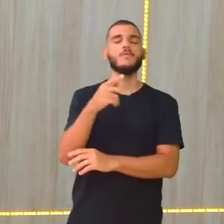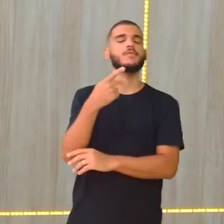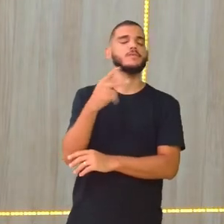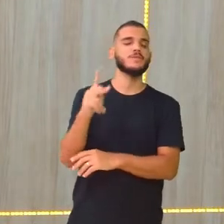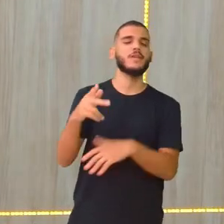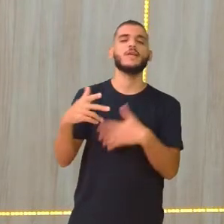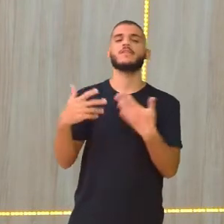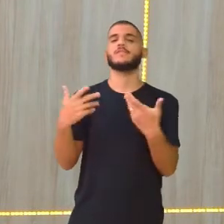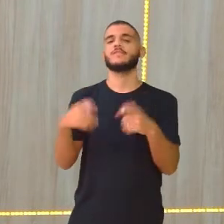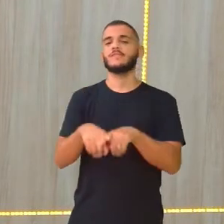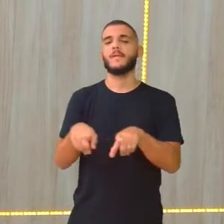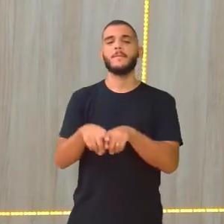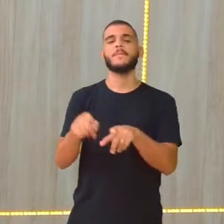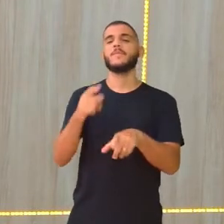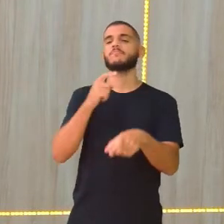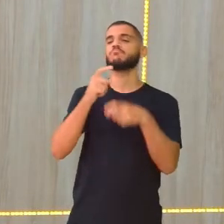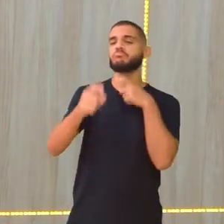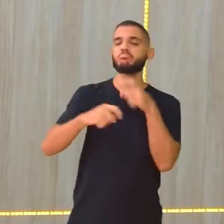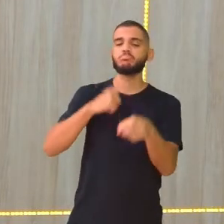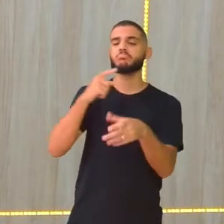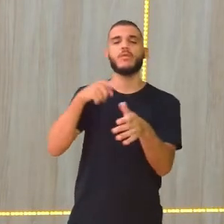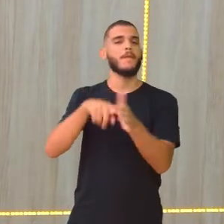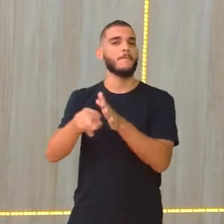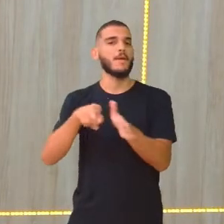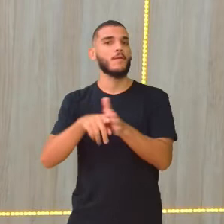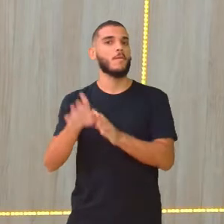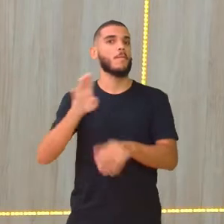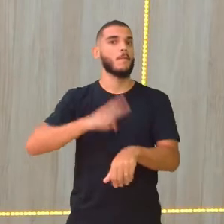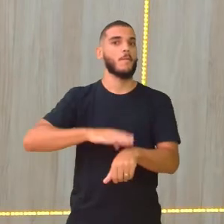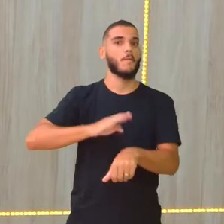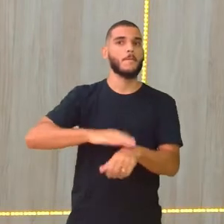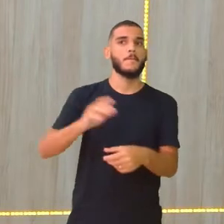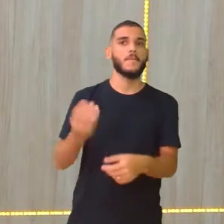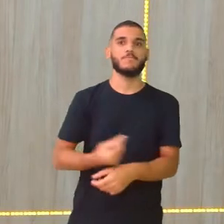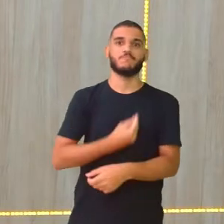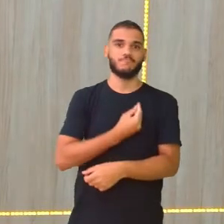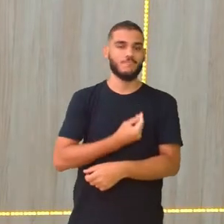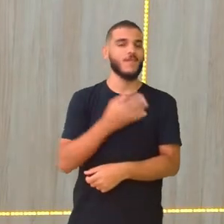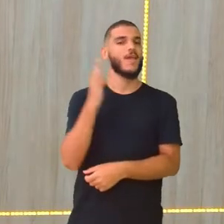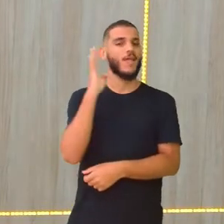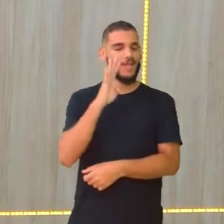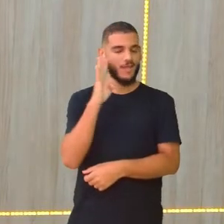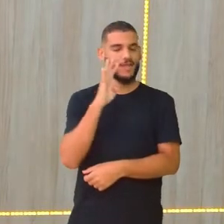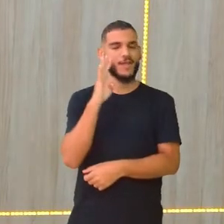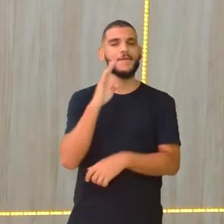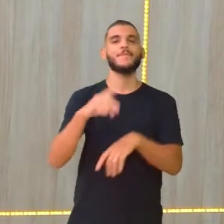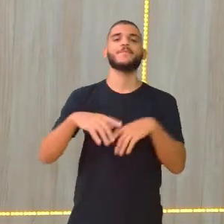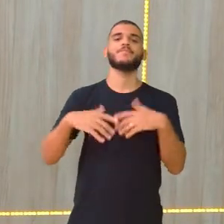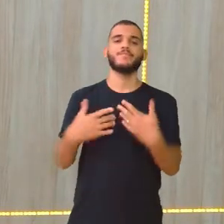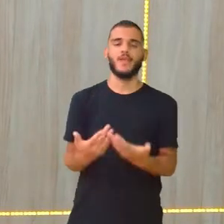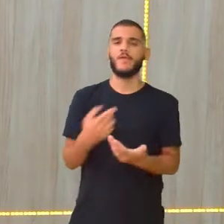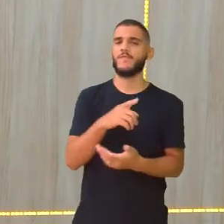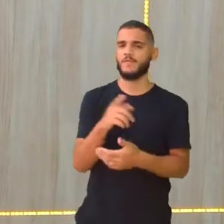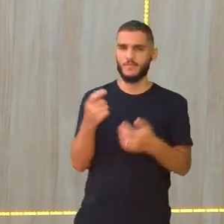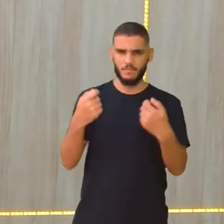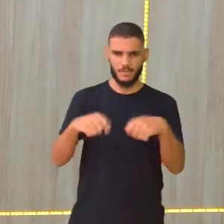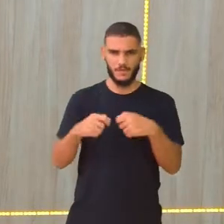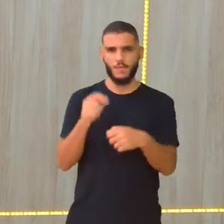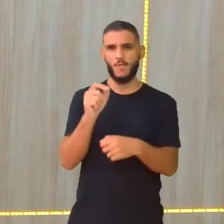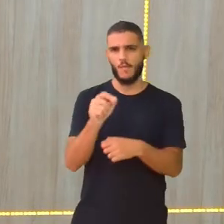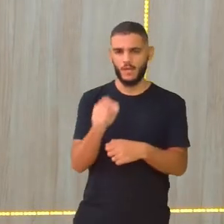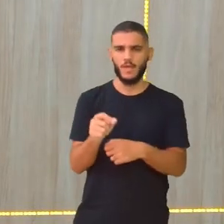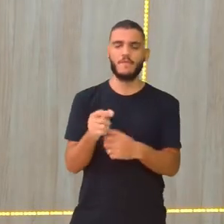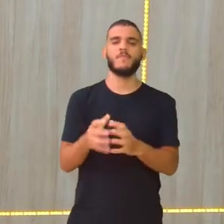questionamentos, fazendo pergunta no momento ao vivo. Isso é muito legal. Mas, para isso, vocês precisam, né? Pegar aí na